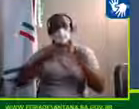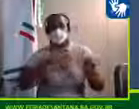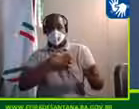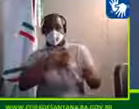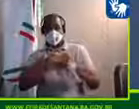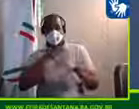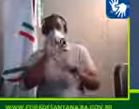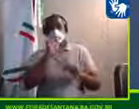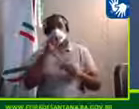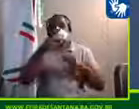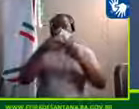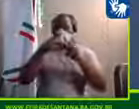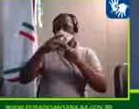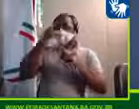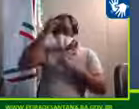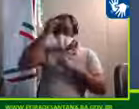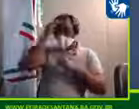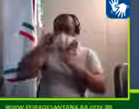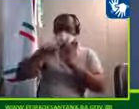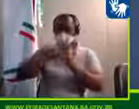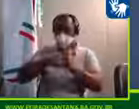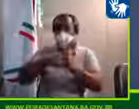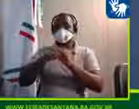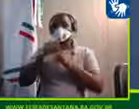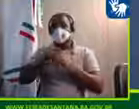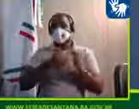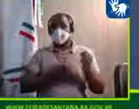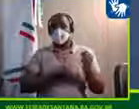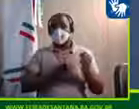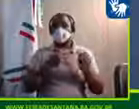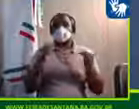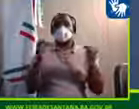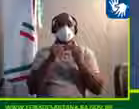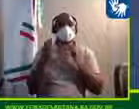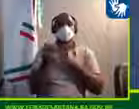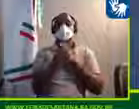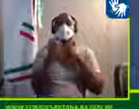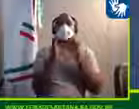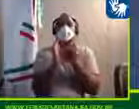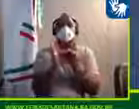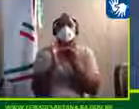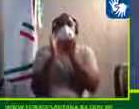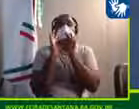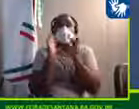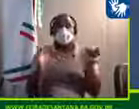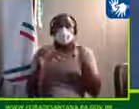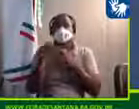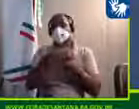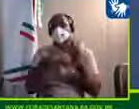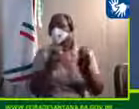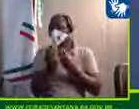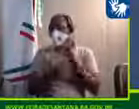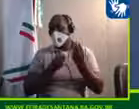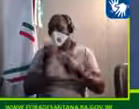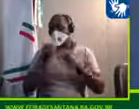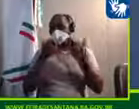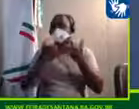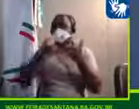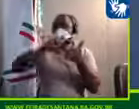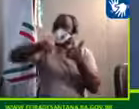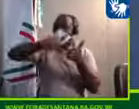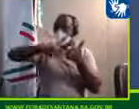tem outro municipal. Mas o nosso município, o estádio Joia da Princesa, só será liberado se nós conseguirmos superar esse